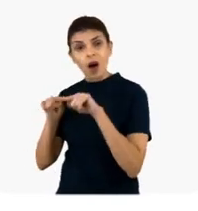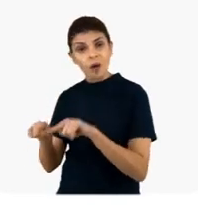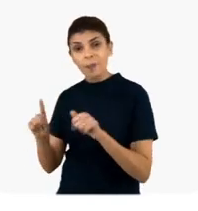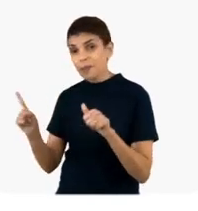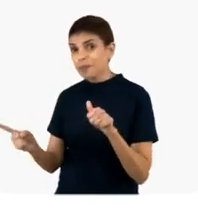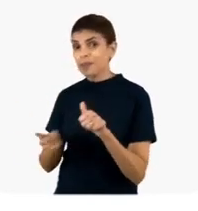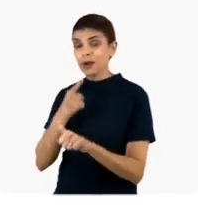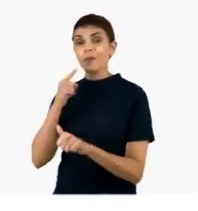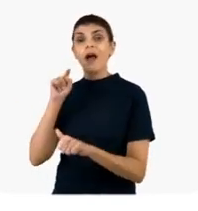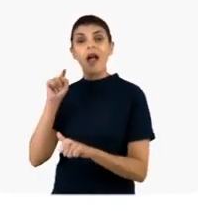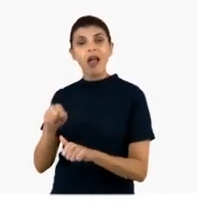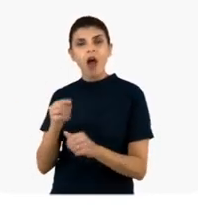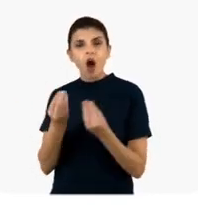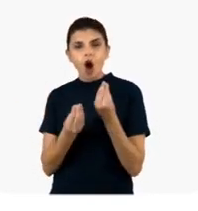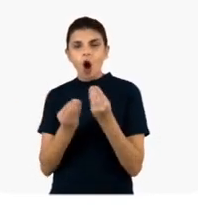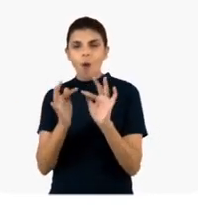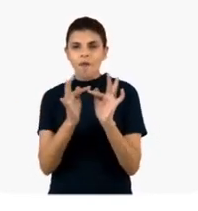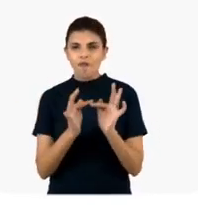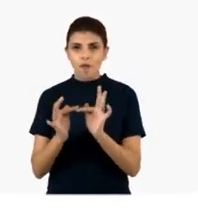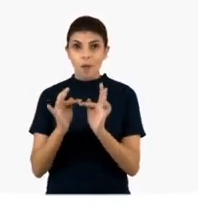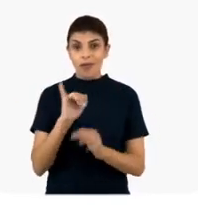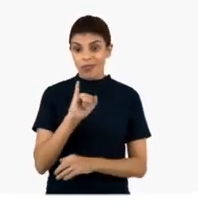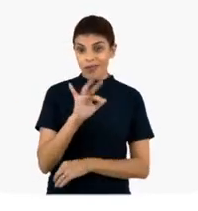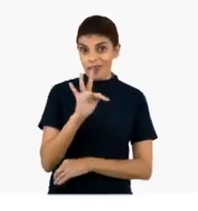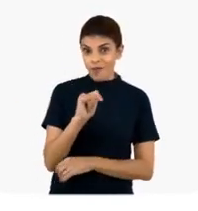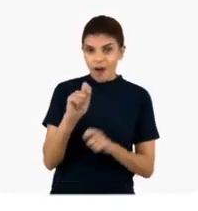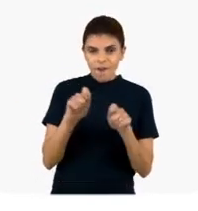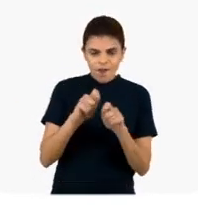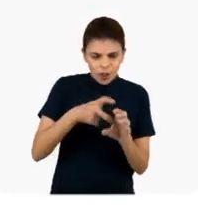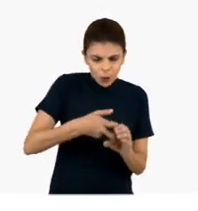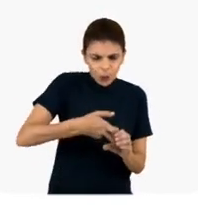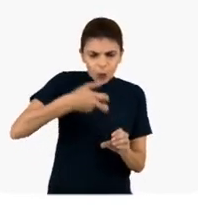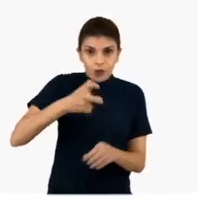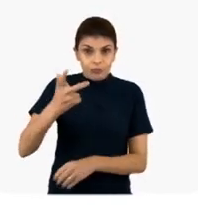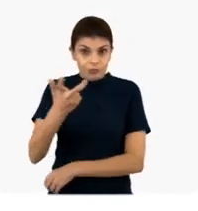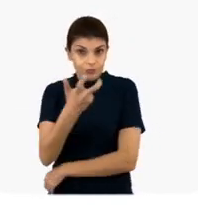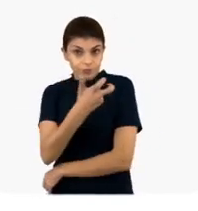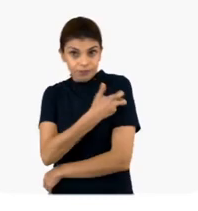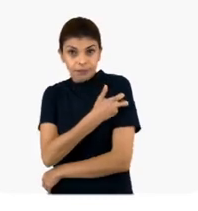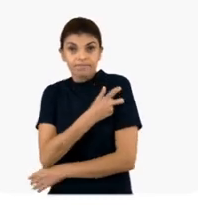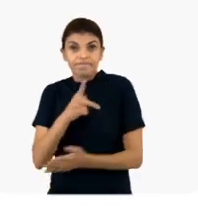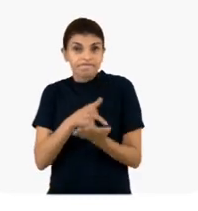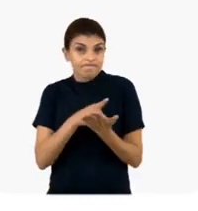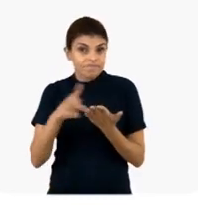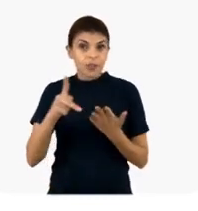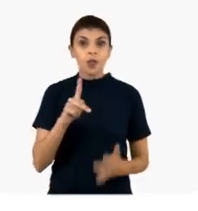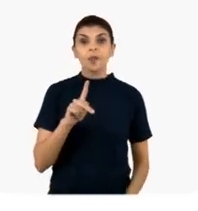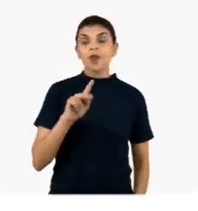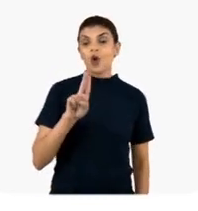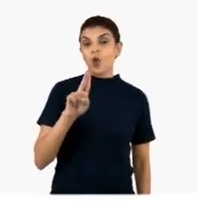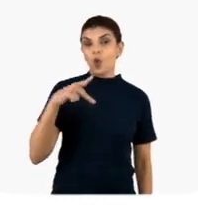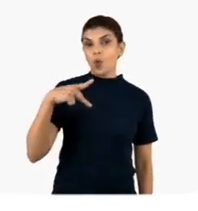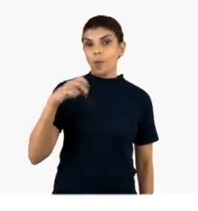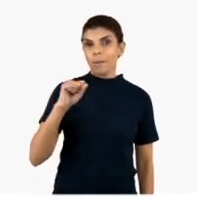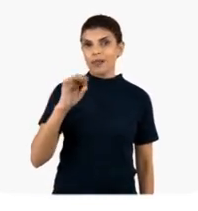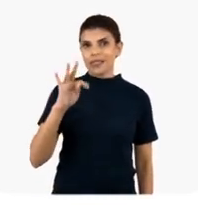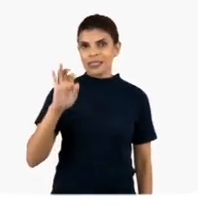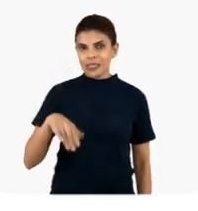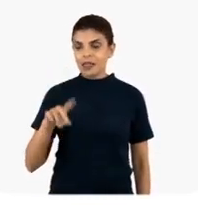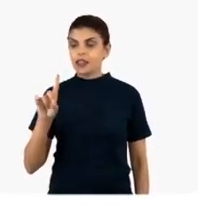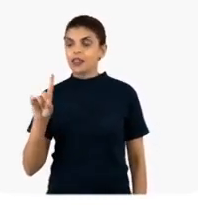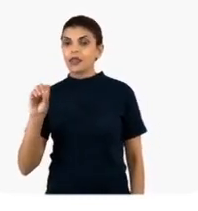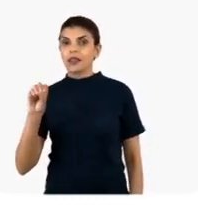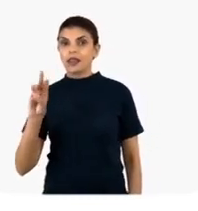primeira etapa do processamento final é a formulação. O IFA que é produzido dentro da etapa upstream e downstream, que é o ingrediente farmacêutico,